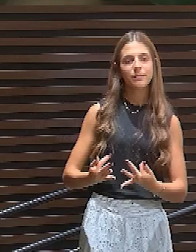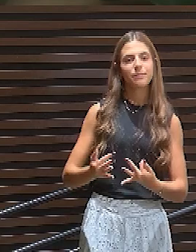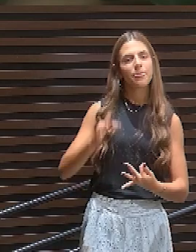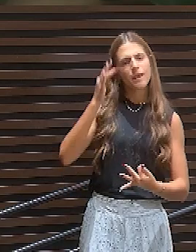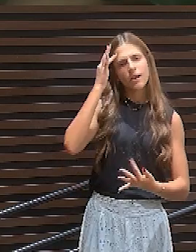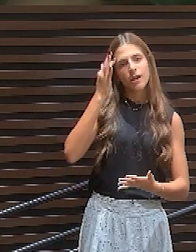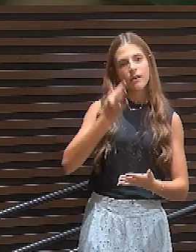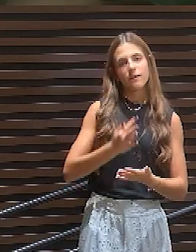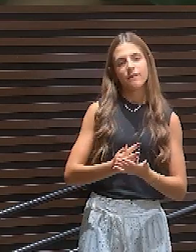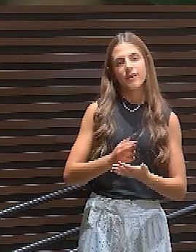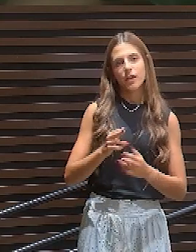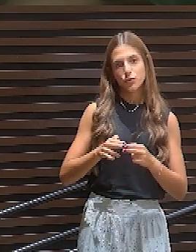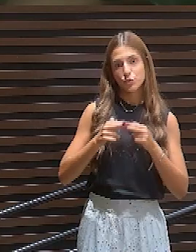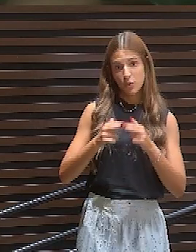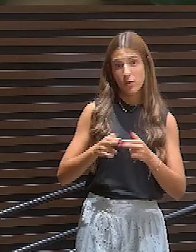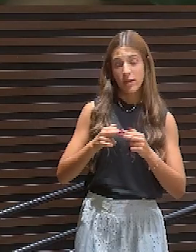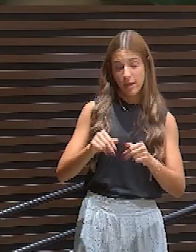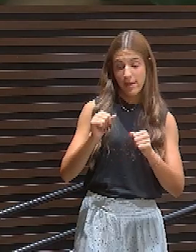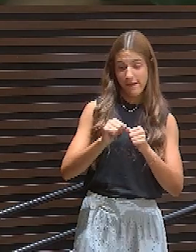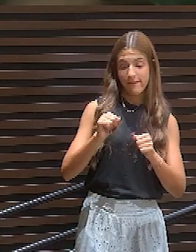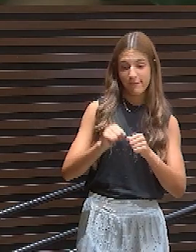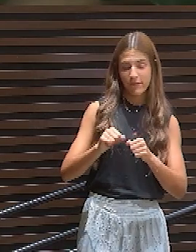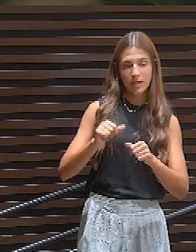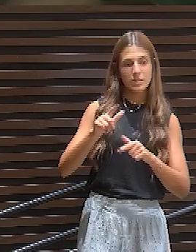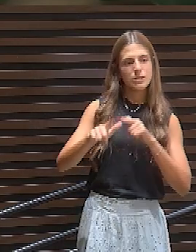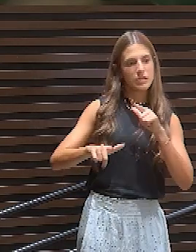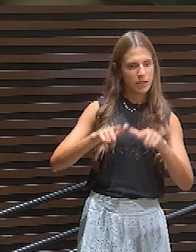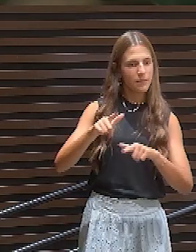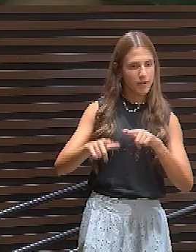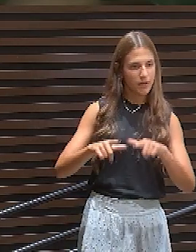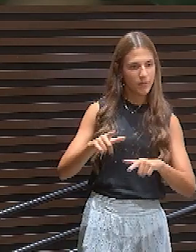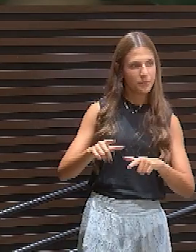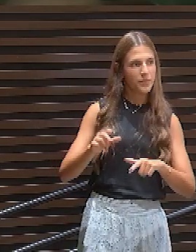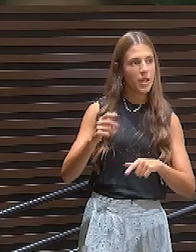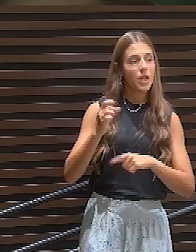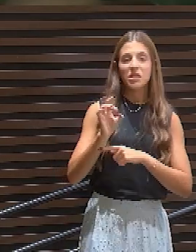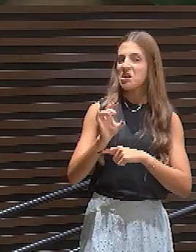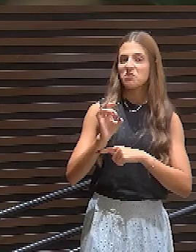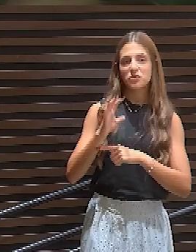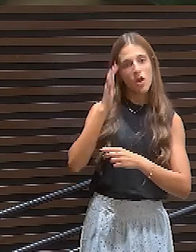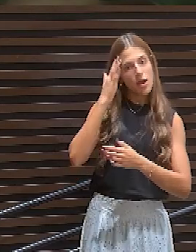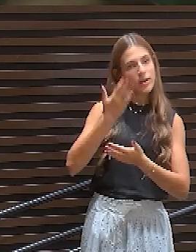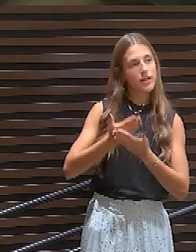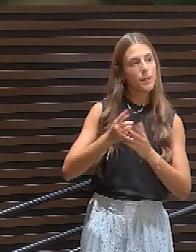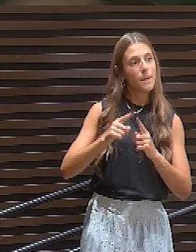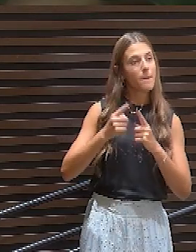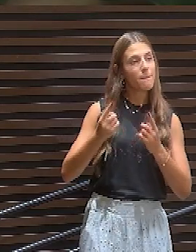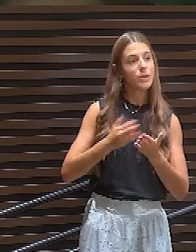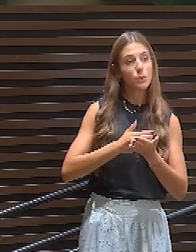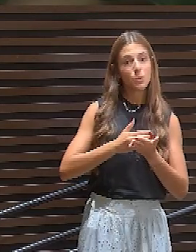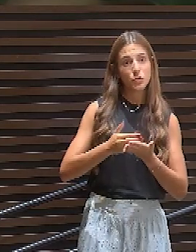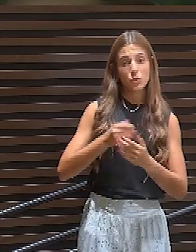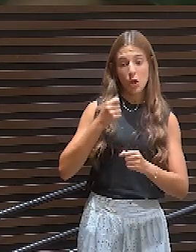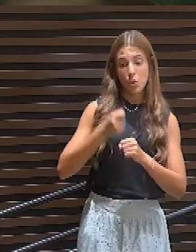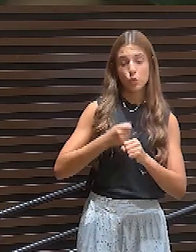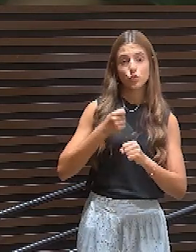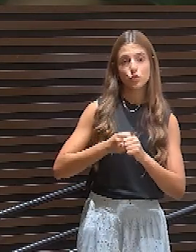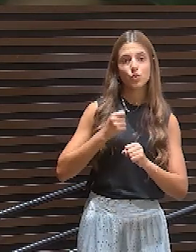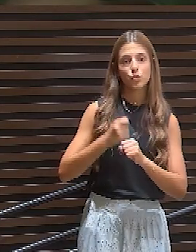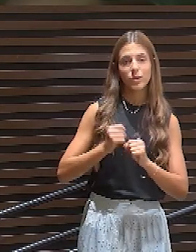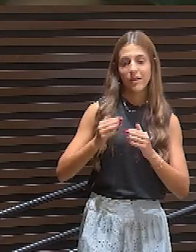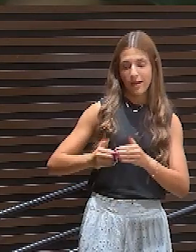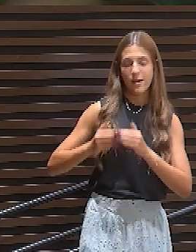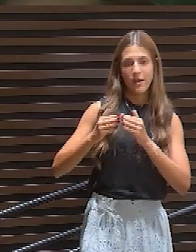o levou a agir. Ele não apenas creu, mas começou a construir a arca. Uma